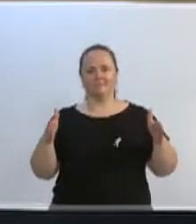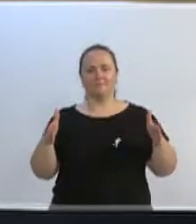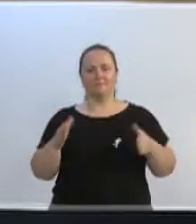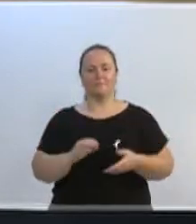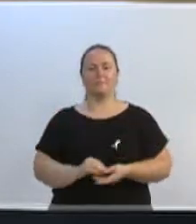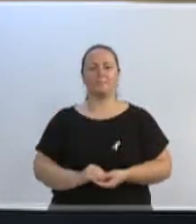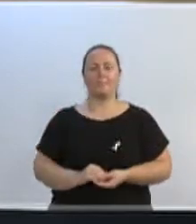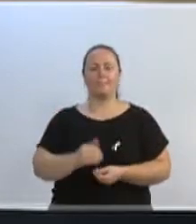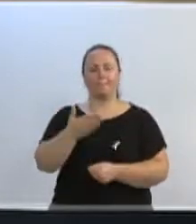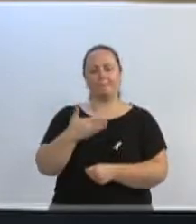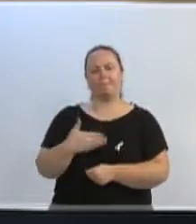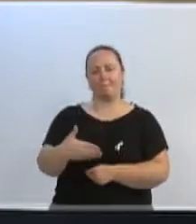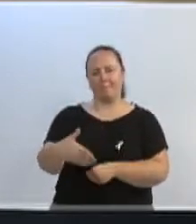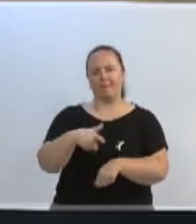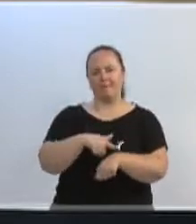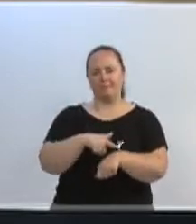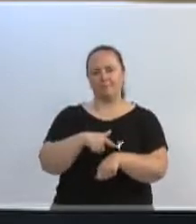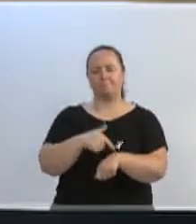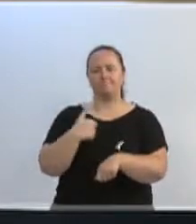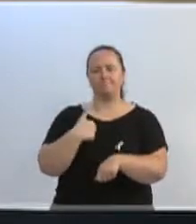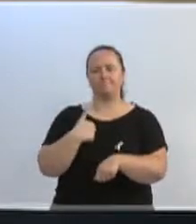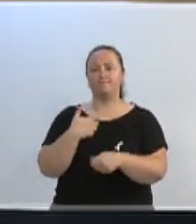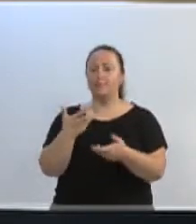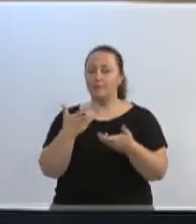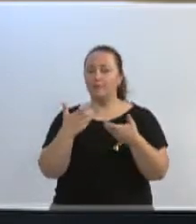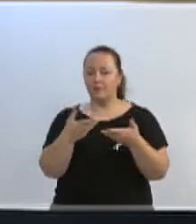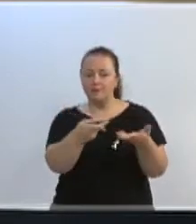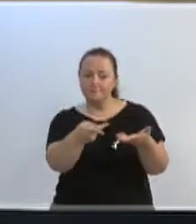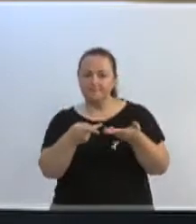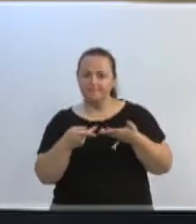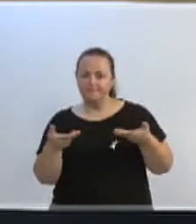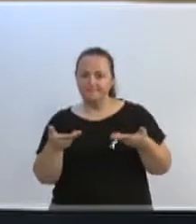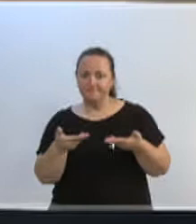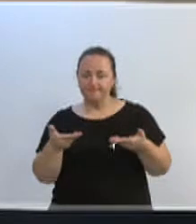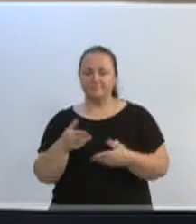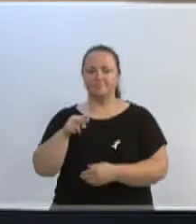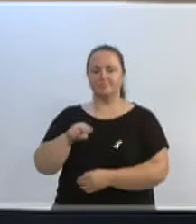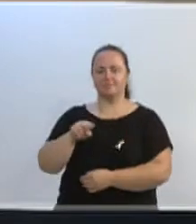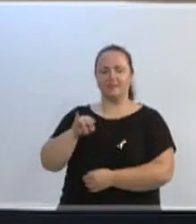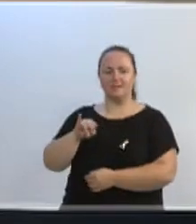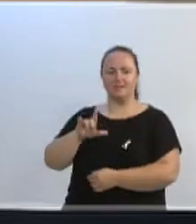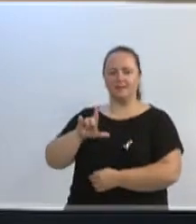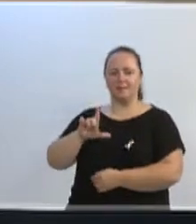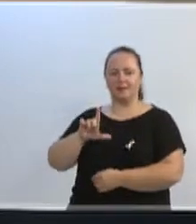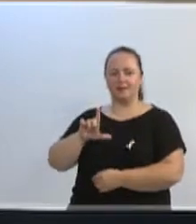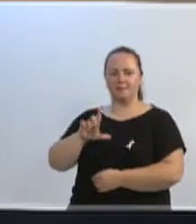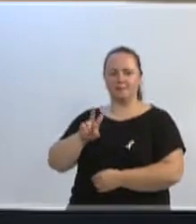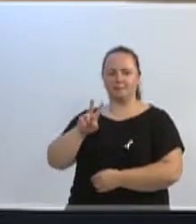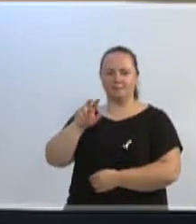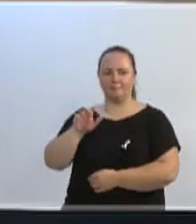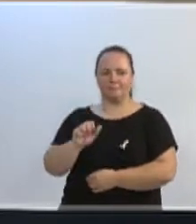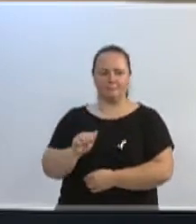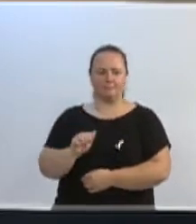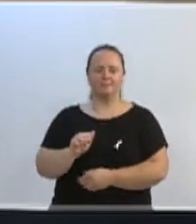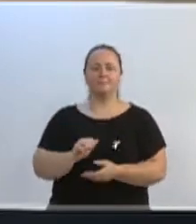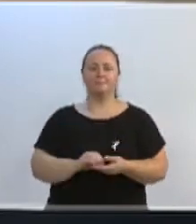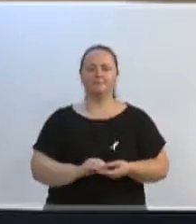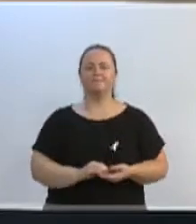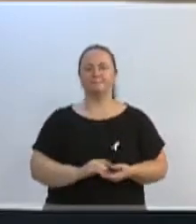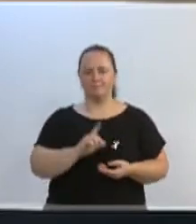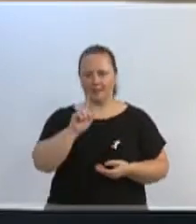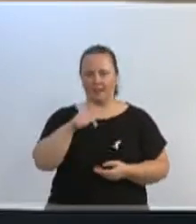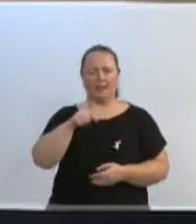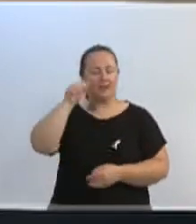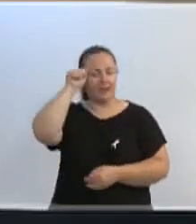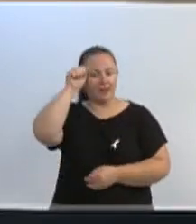nesse momento, eu gostaria de chamar a dona Nilva Goretti, presidente da ABADA,